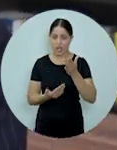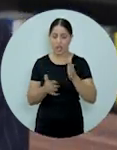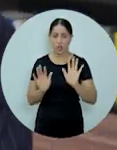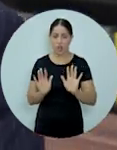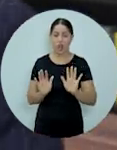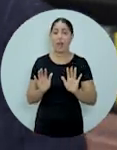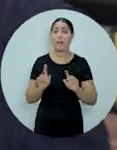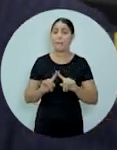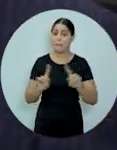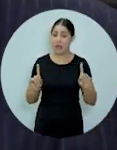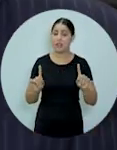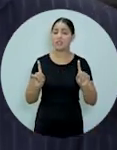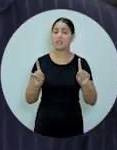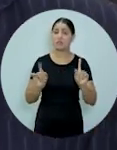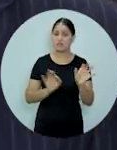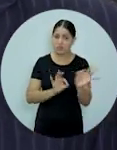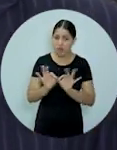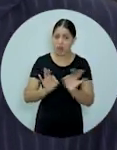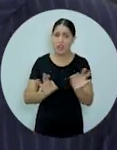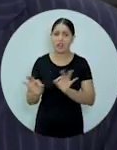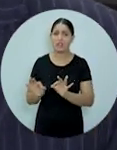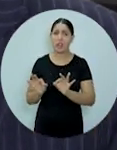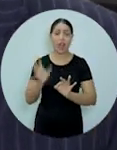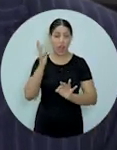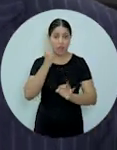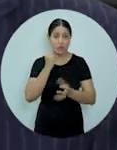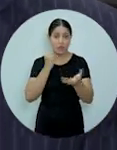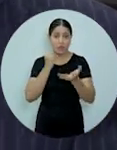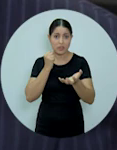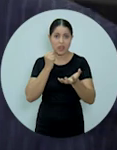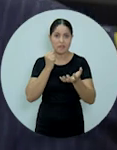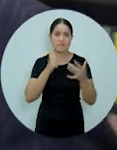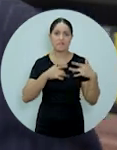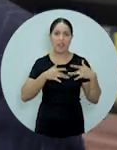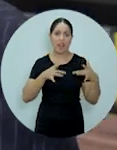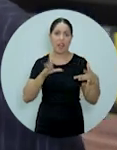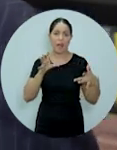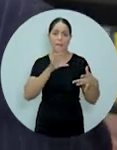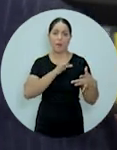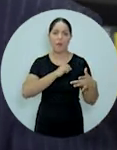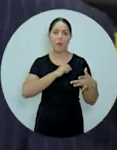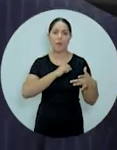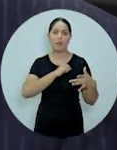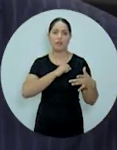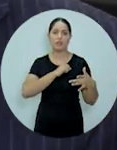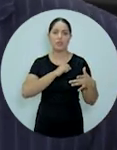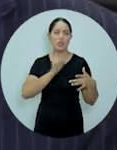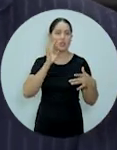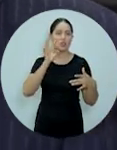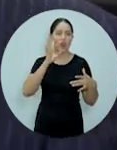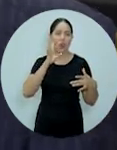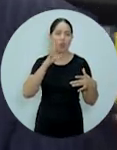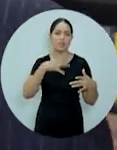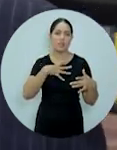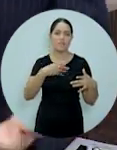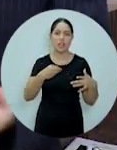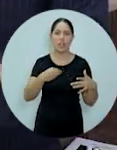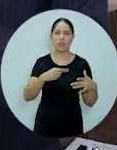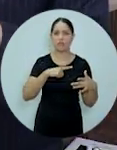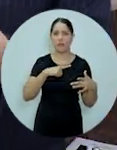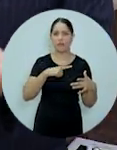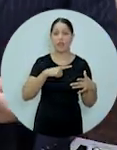filhos de sangue, ao preparar-se para uma adoção, além do afeto, além do amor, além do